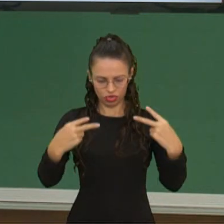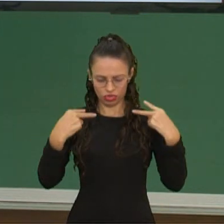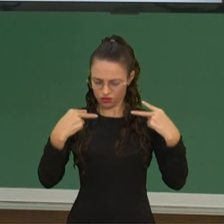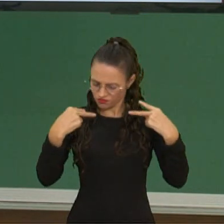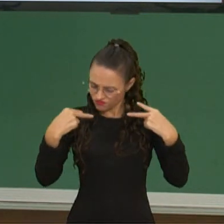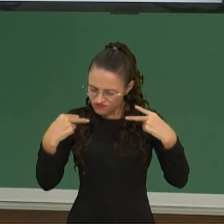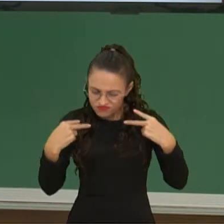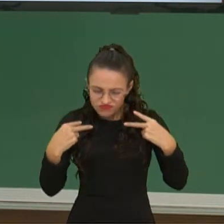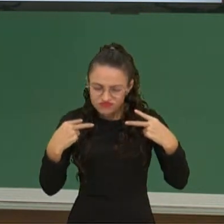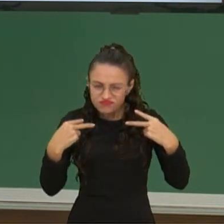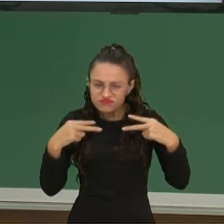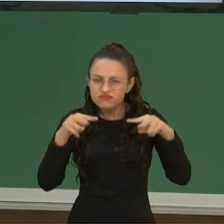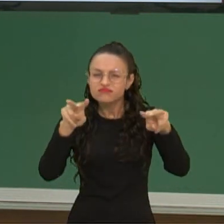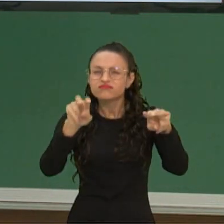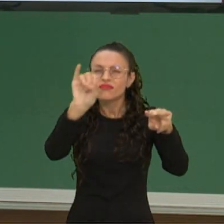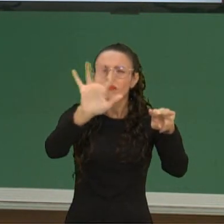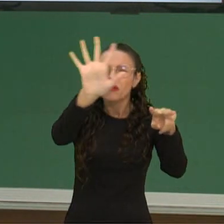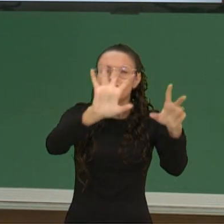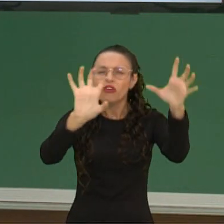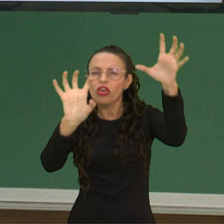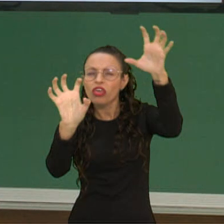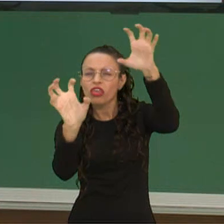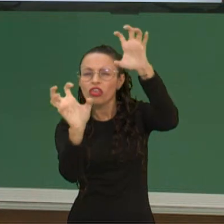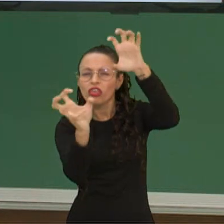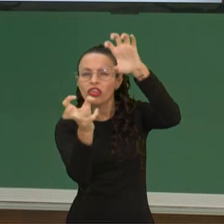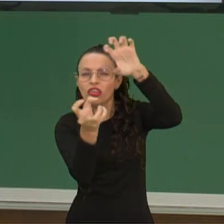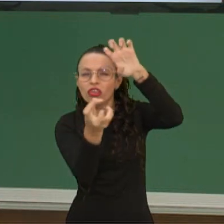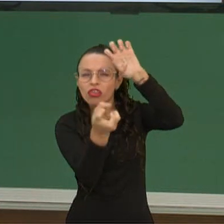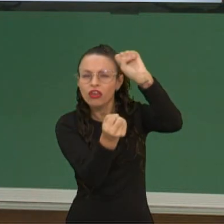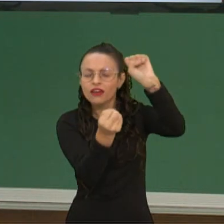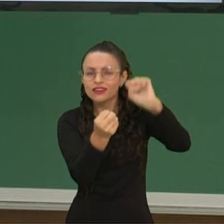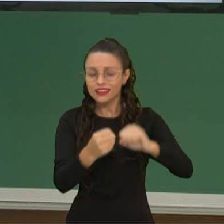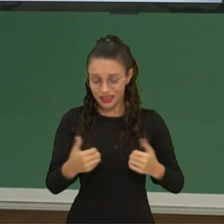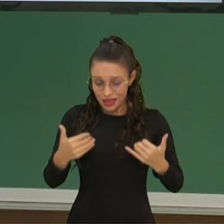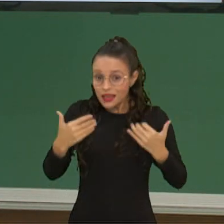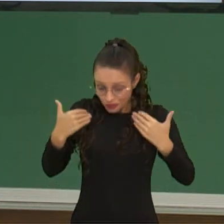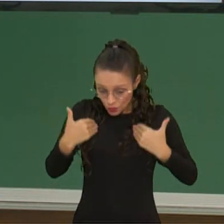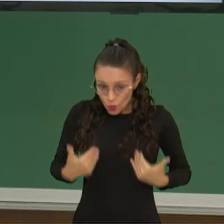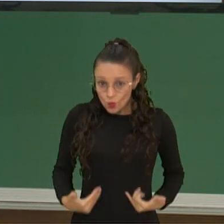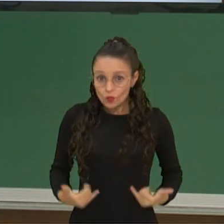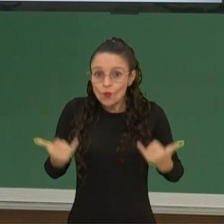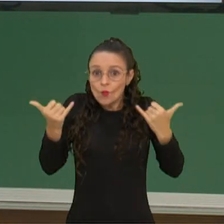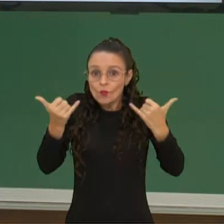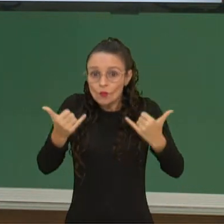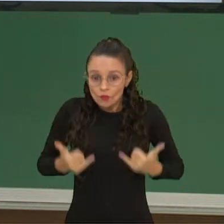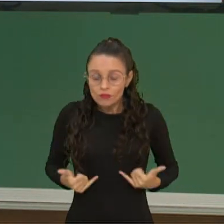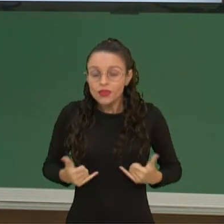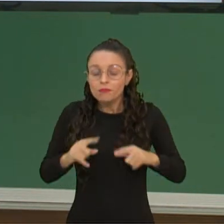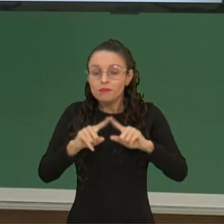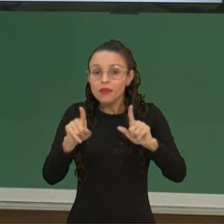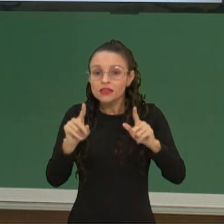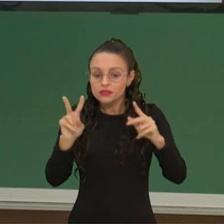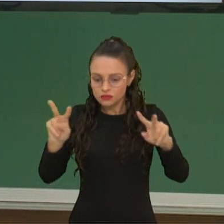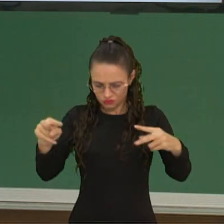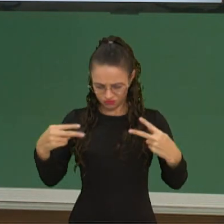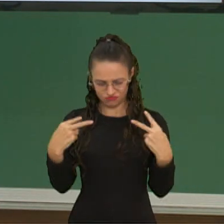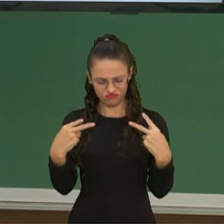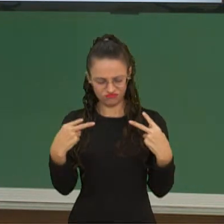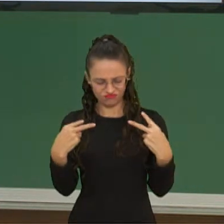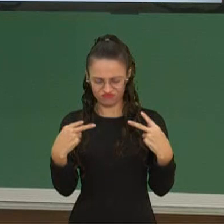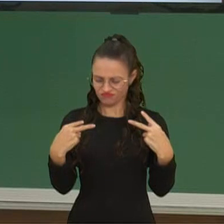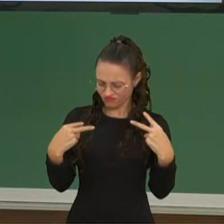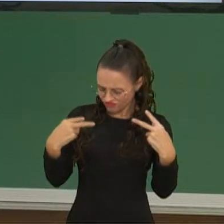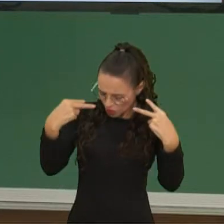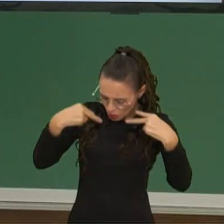dela mesma ou seja ela se olha no espelho ela está extremamente magra ficando doente e assim ela